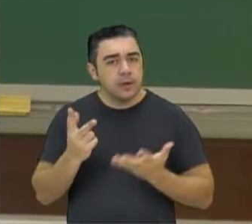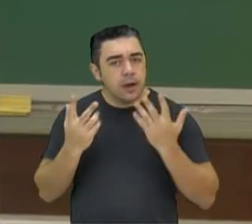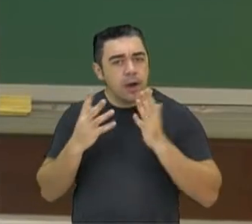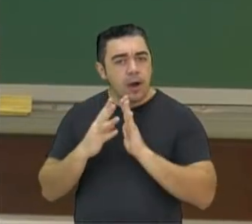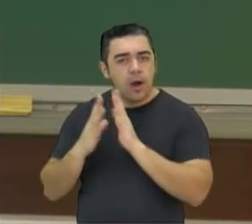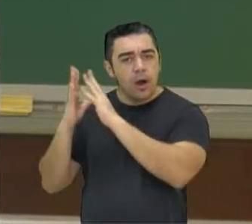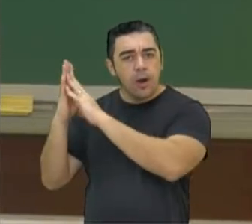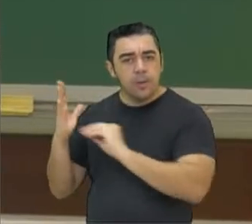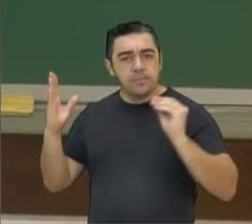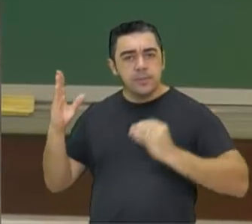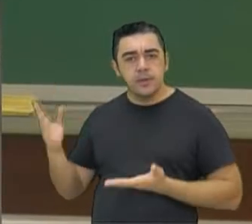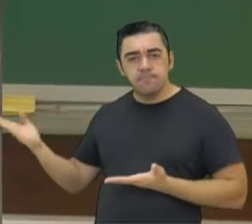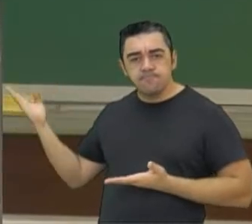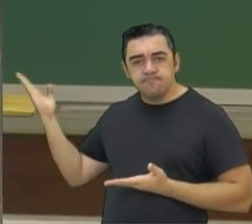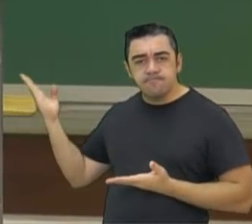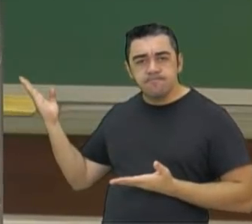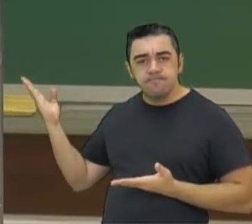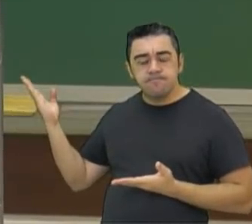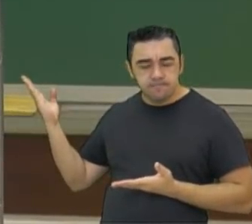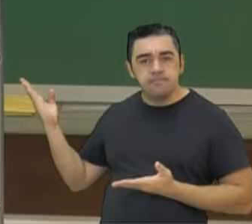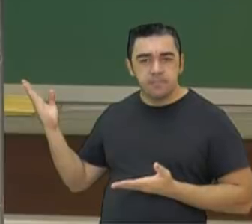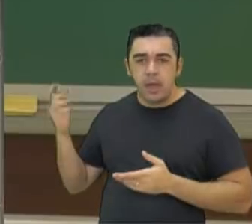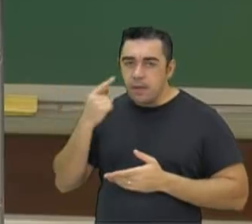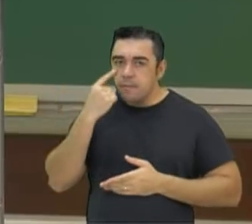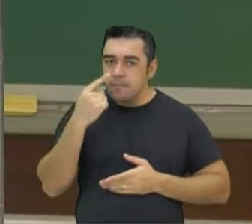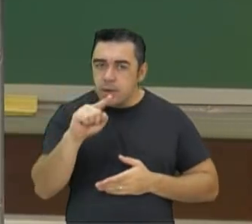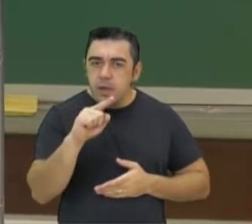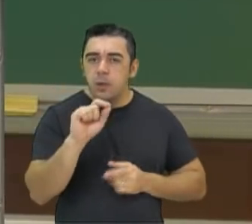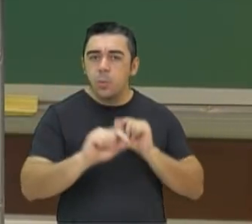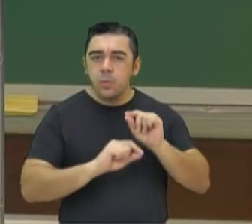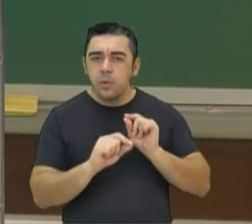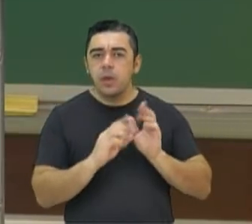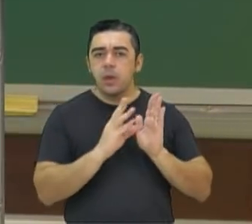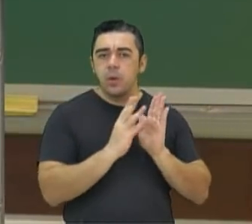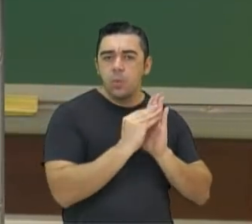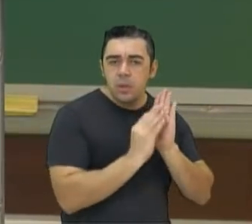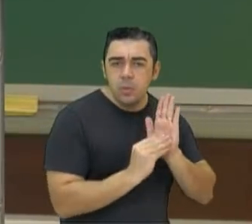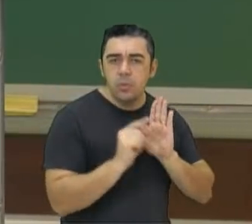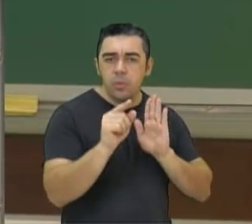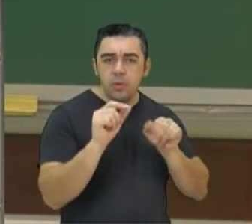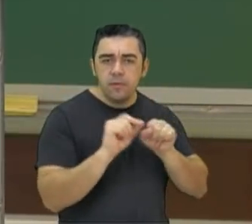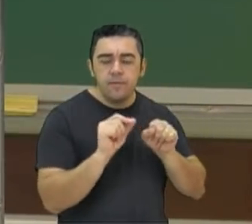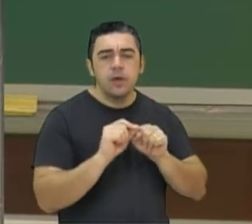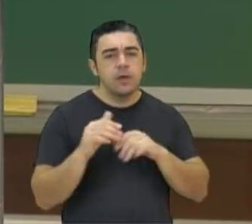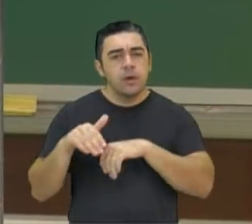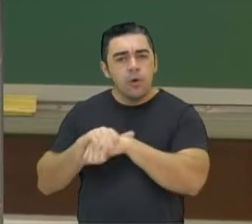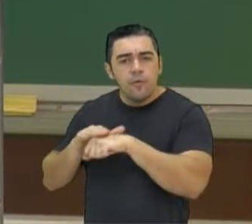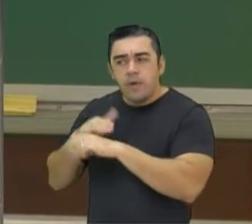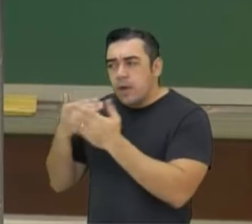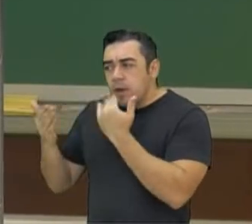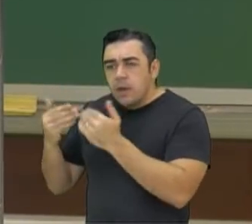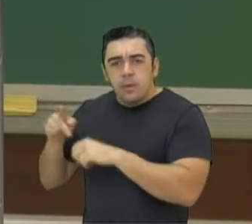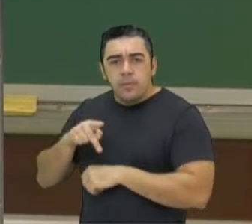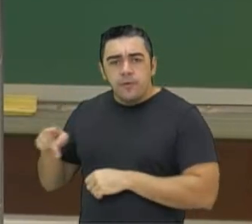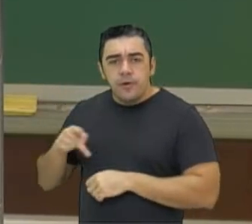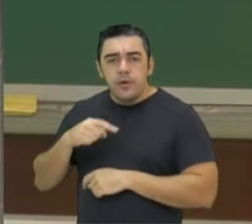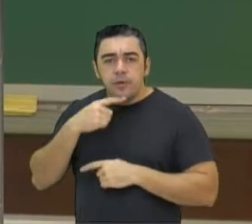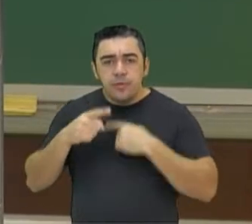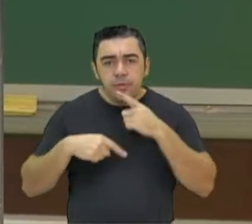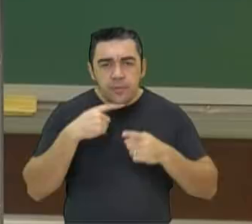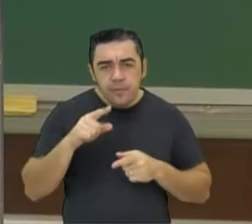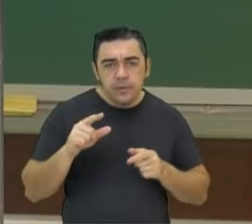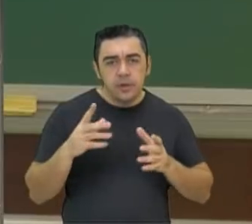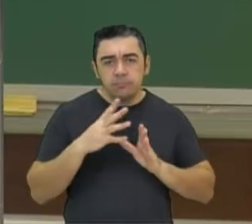né? E reveja os seus conteúdos, procure o seu professor, tire suas dúvidas